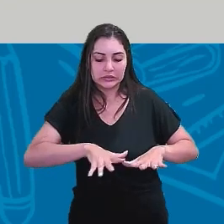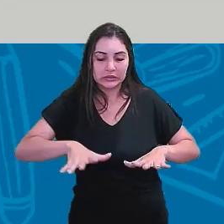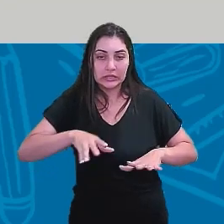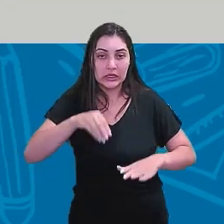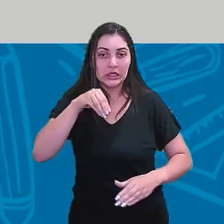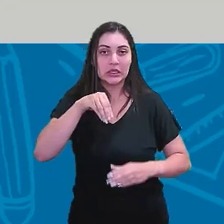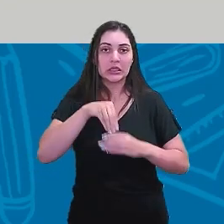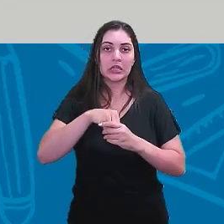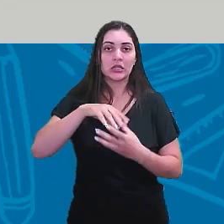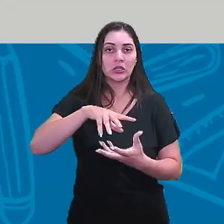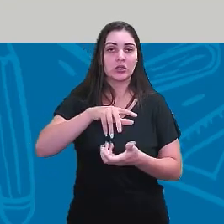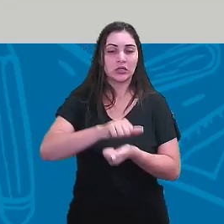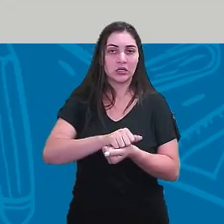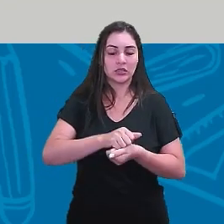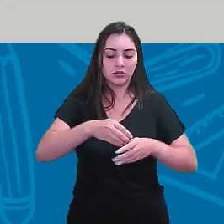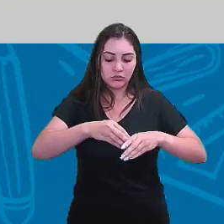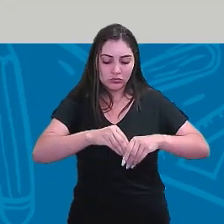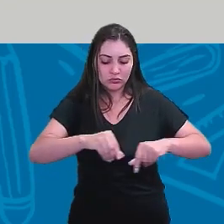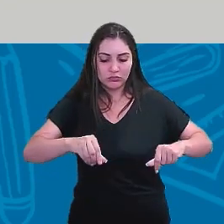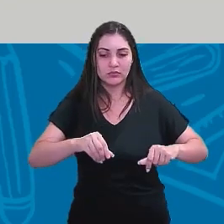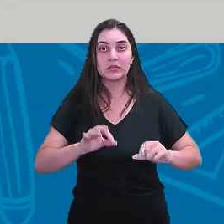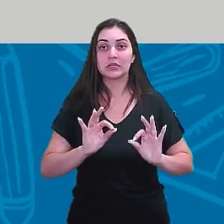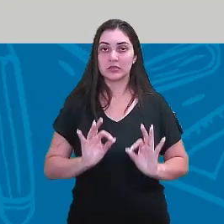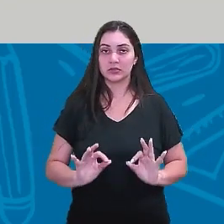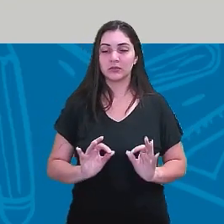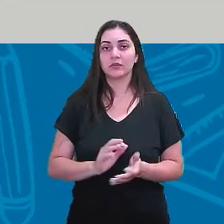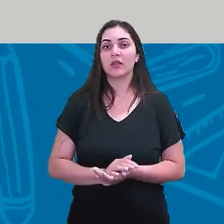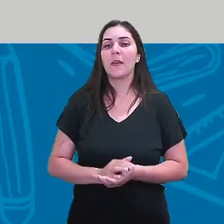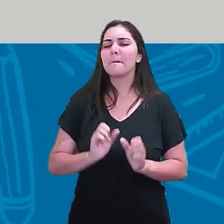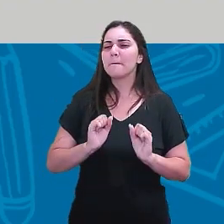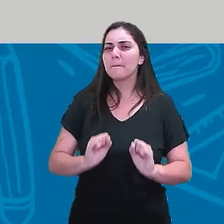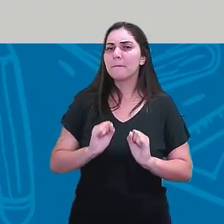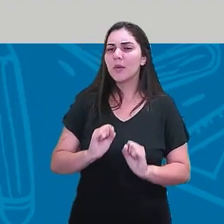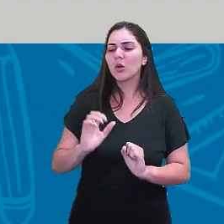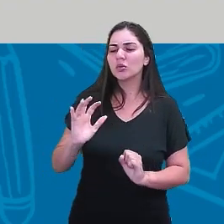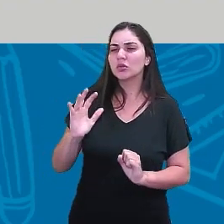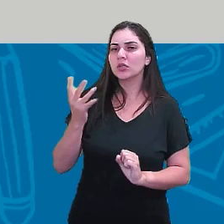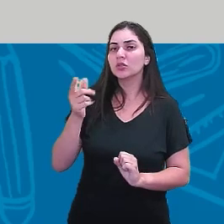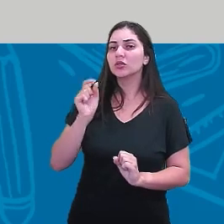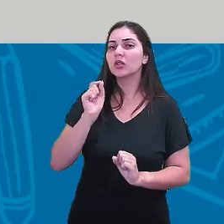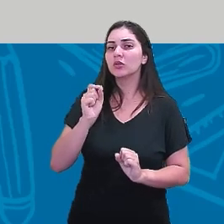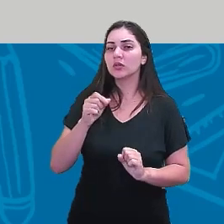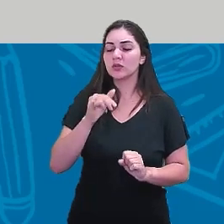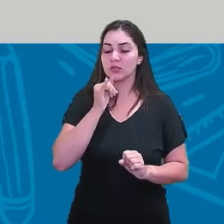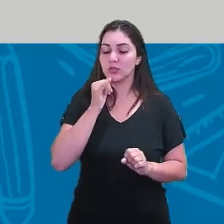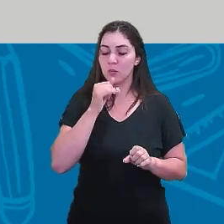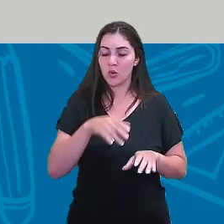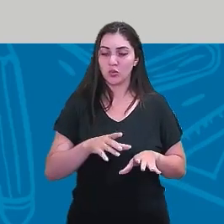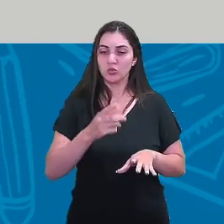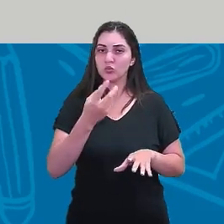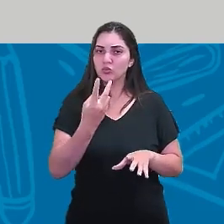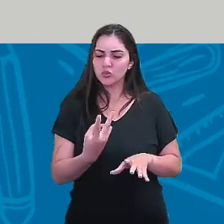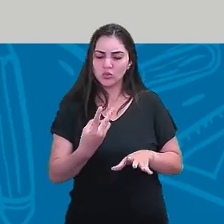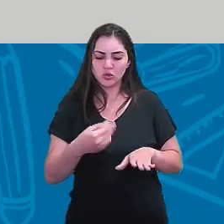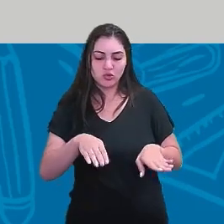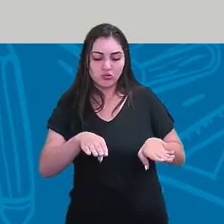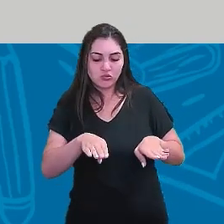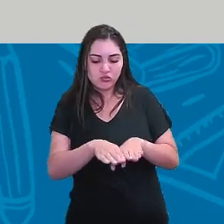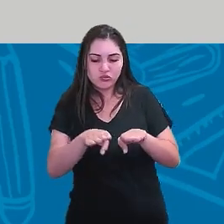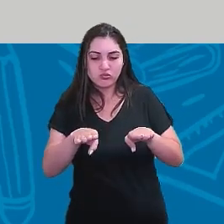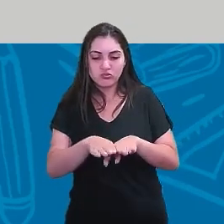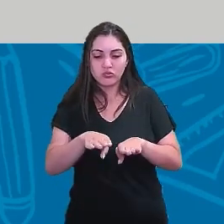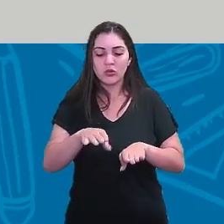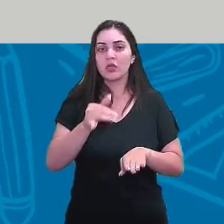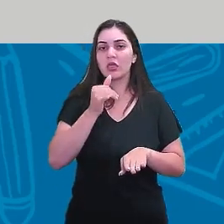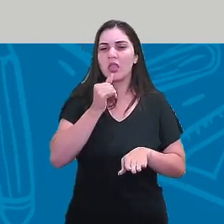da Terra ou do manto terrestre, tá certo? Pode ser resultantes de choque entre 2 placas. As plaquinhas que eu disse que fica